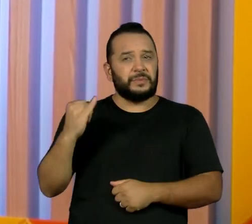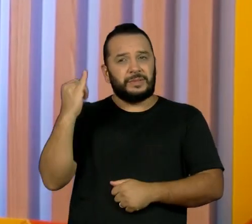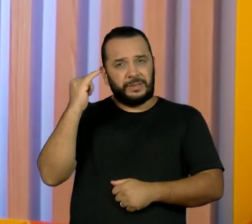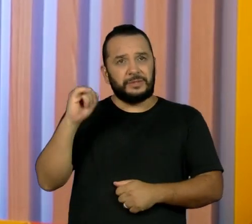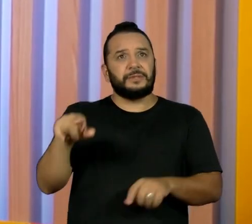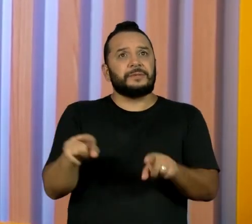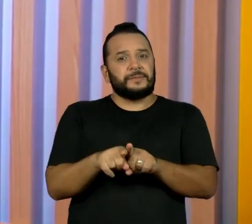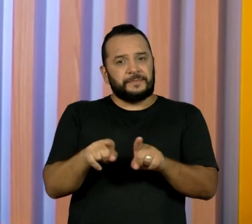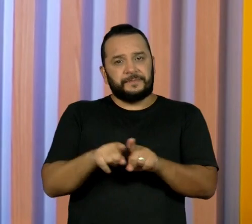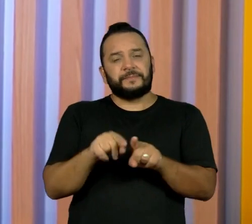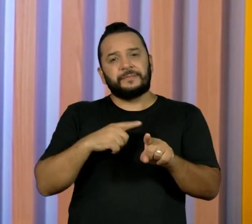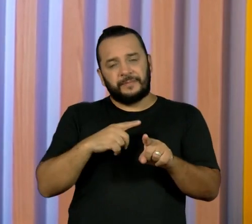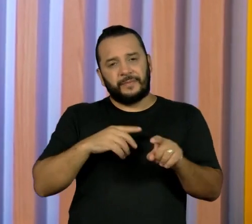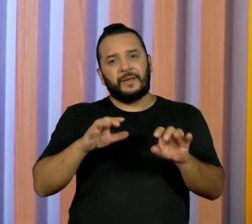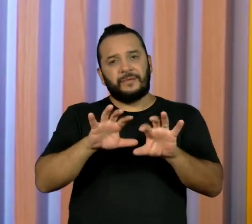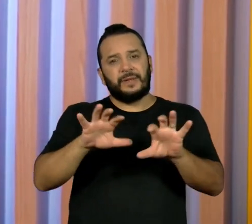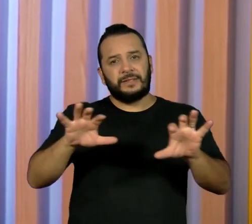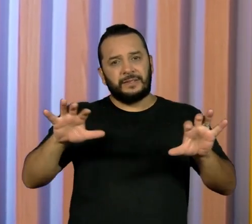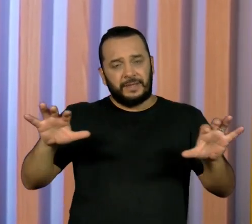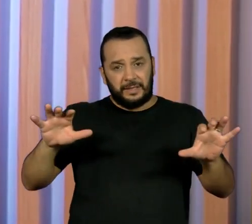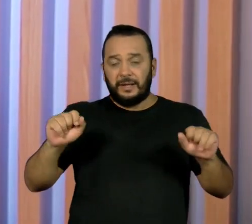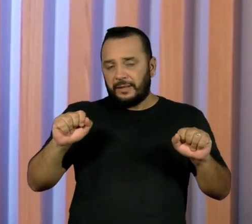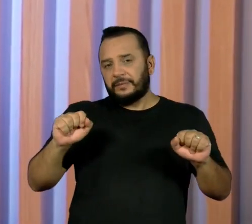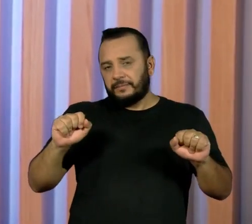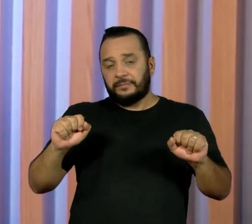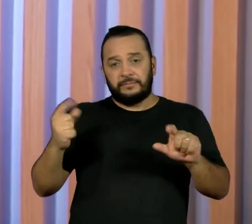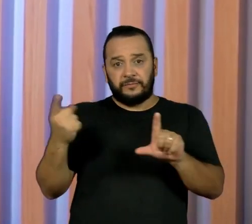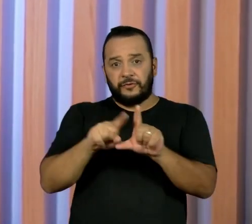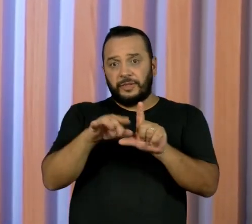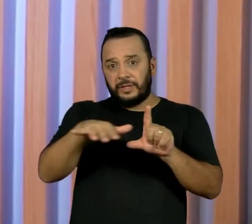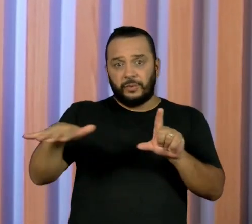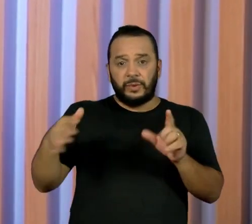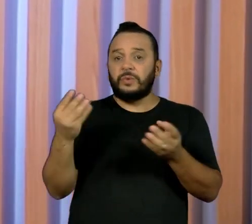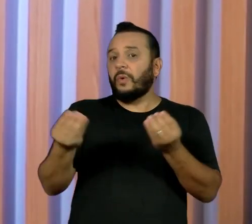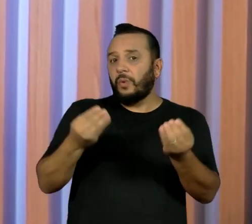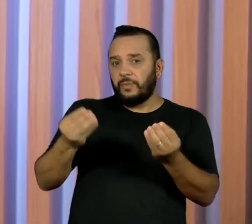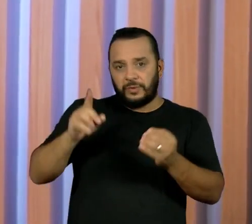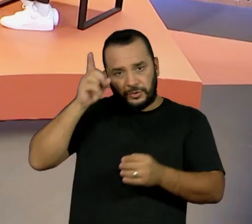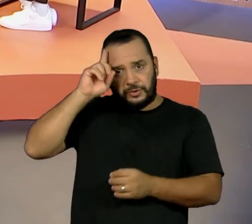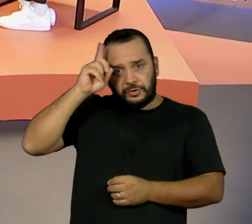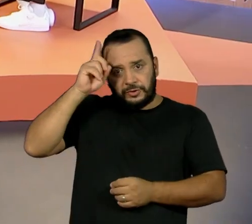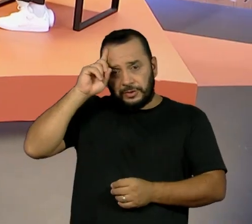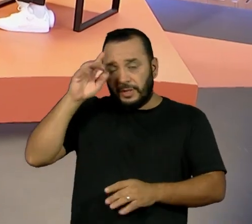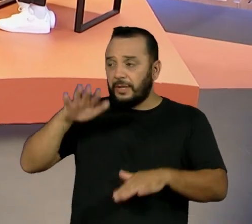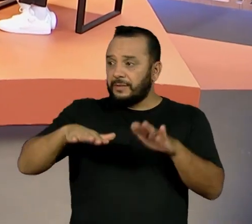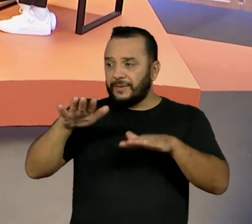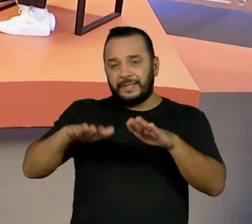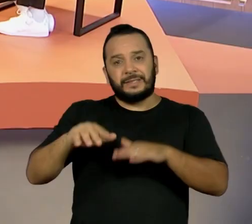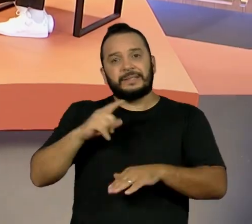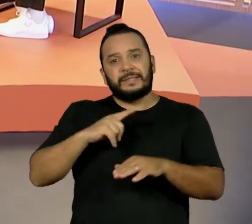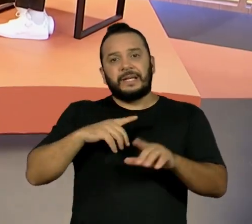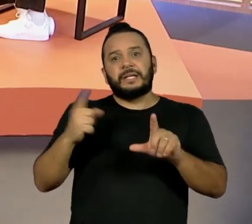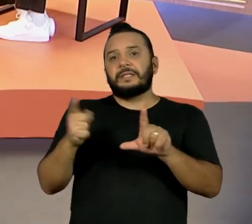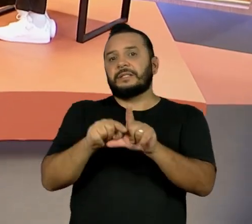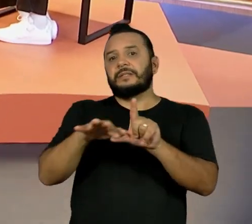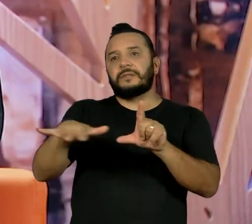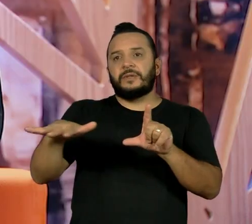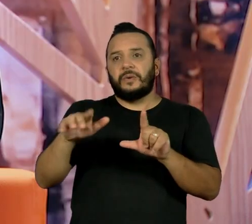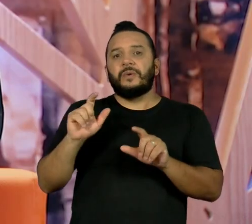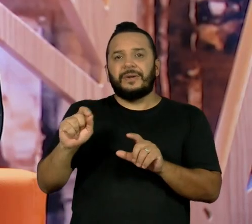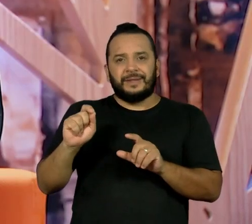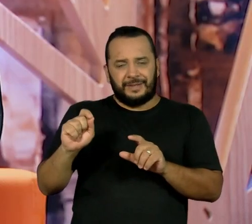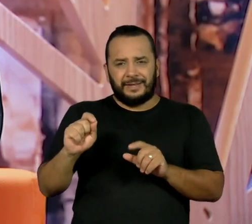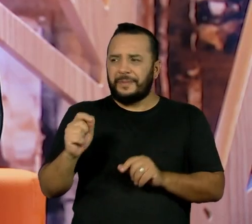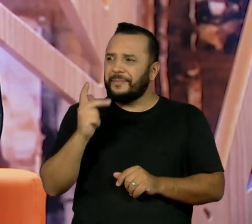também afeta os influenciadores no dia a dia. Um dos grandes desafios que a gente enfrenta e que eu ouço os influenciadores enfrentarem é com relação ao